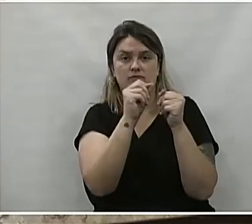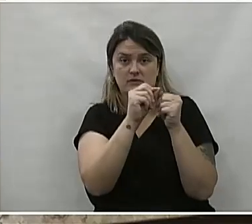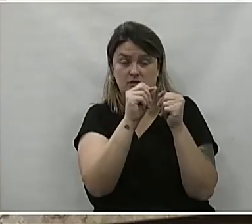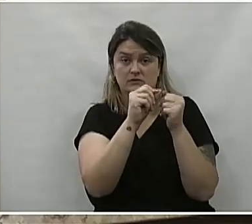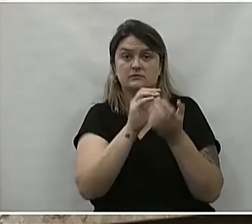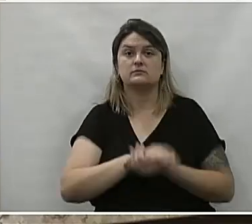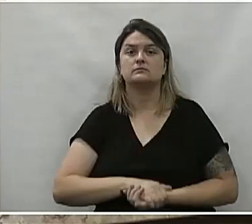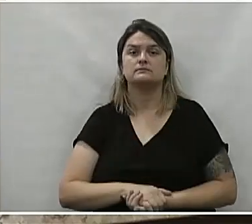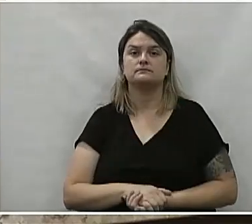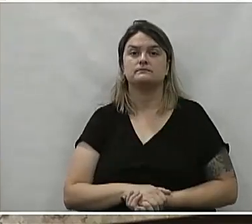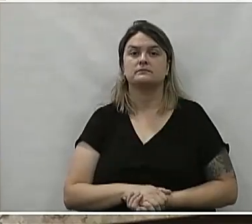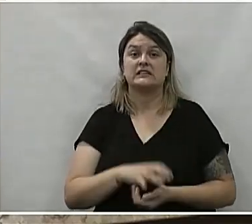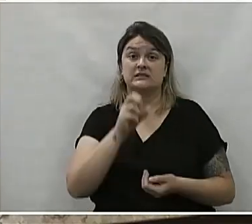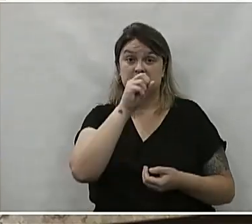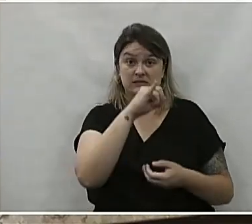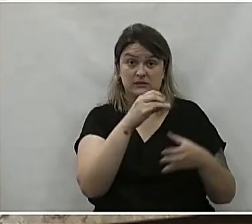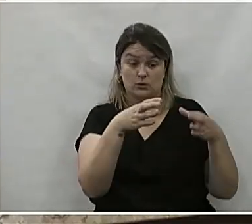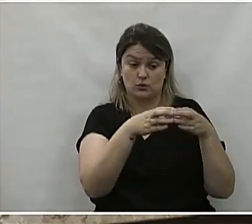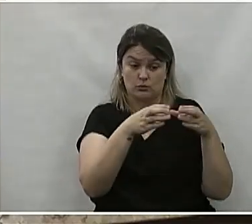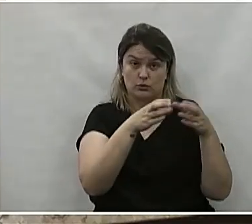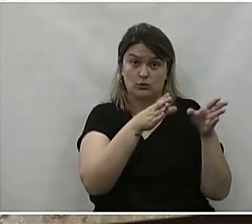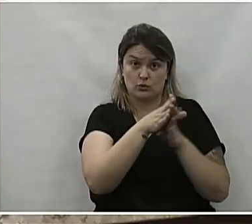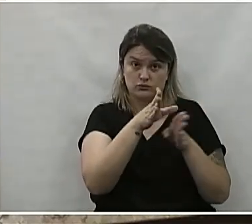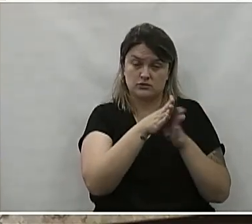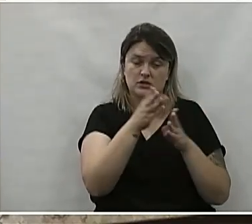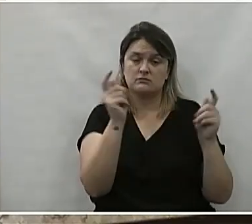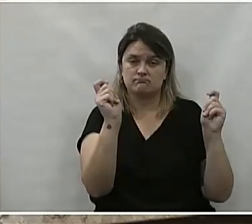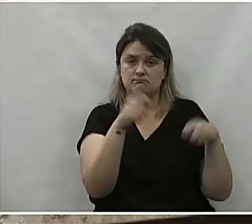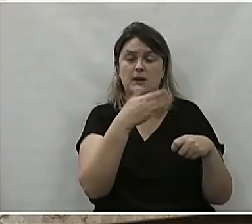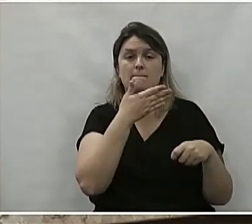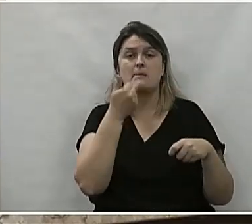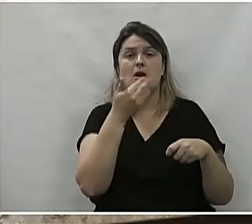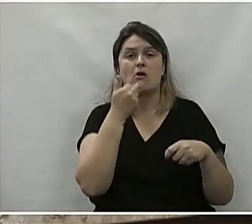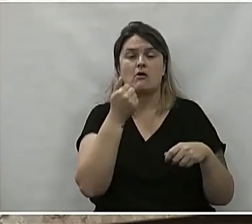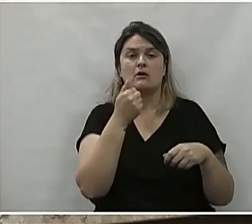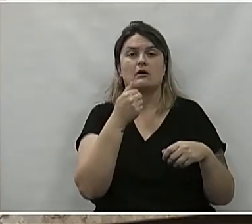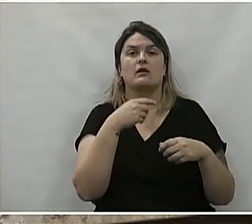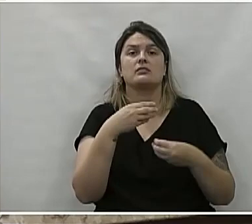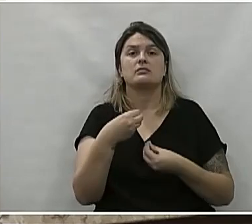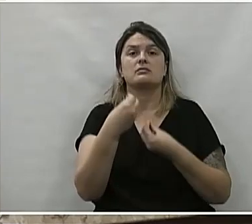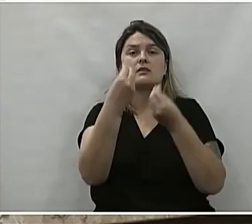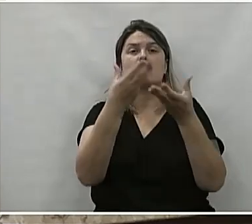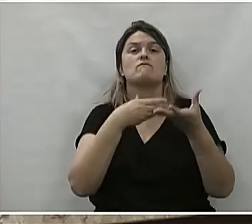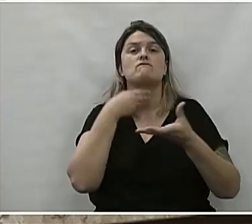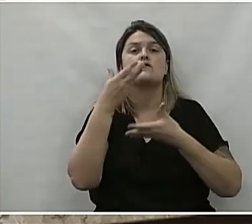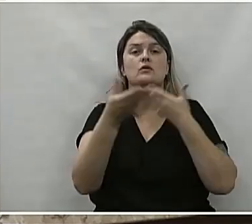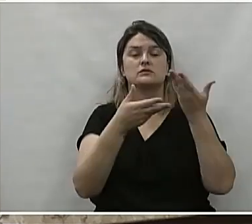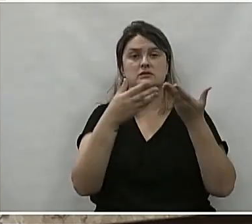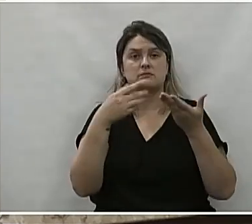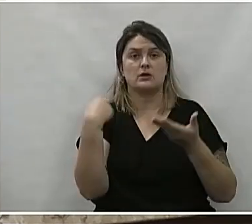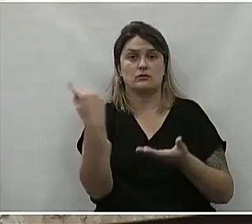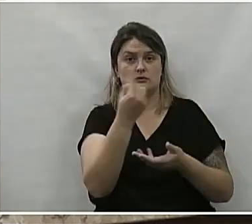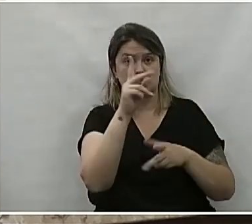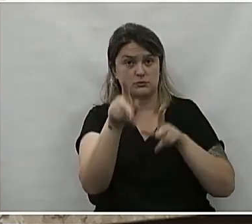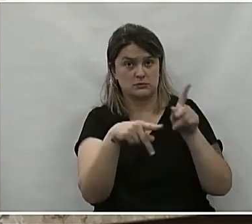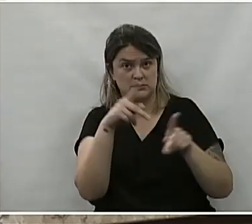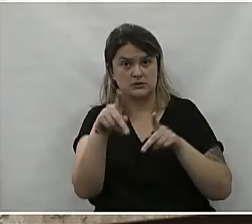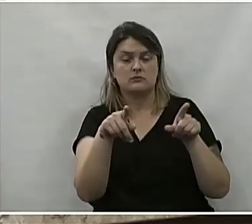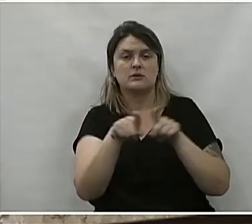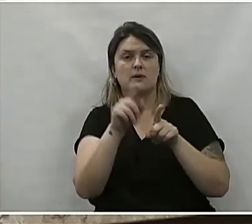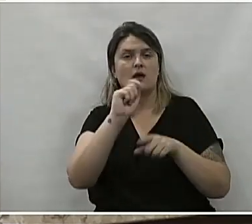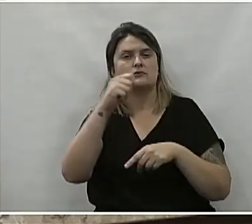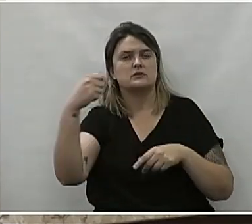Com esse conselho A gente daria Muito mais voz A população As